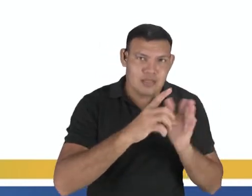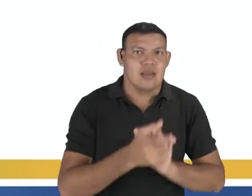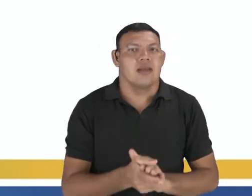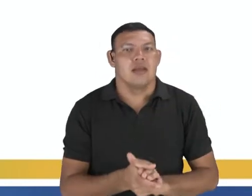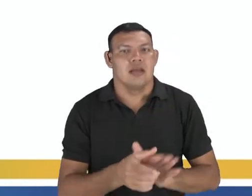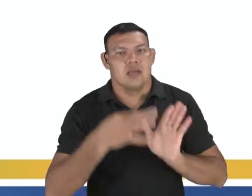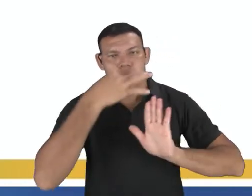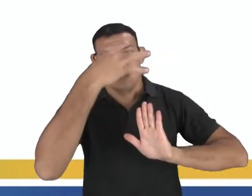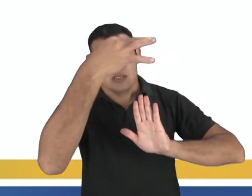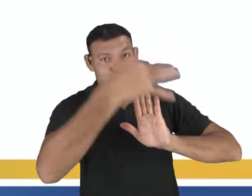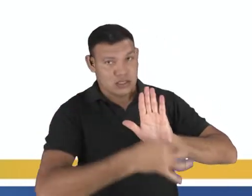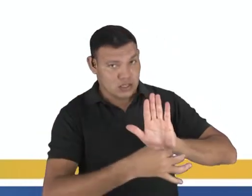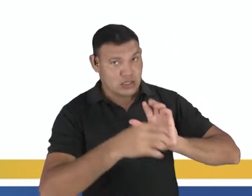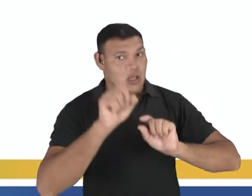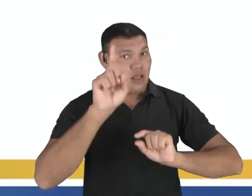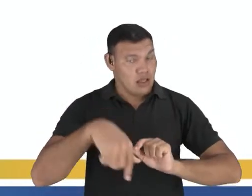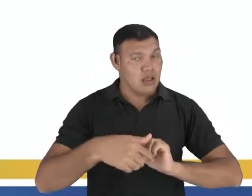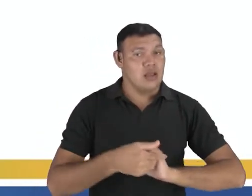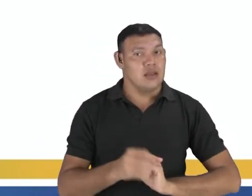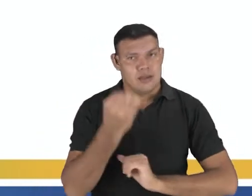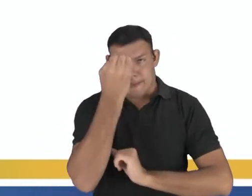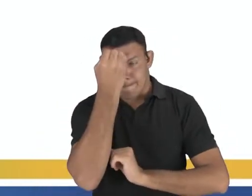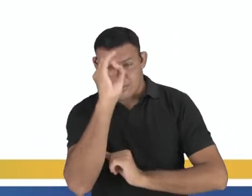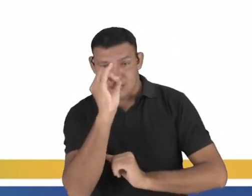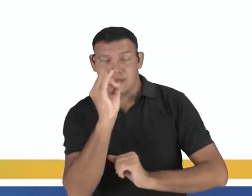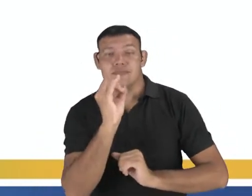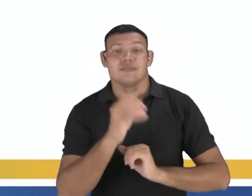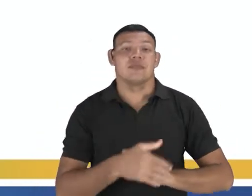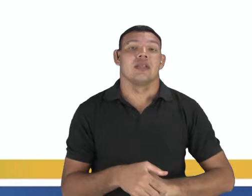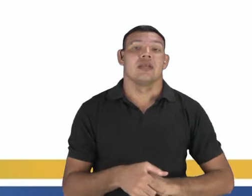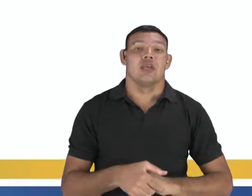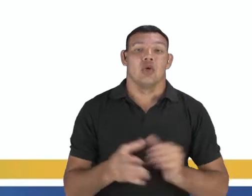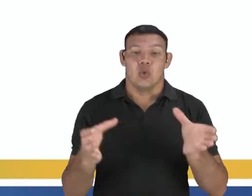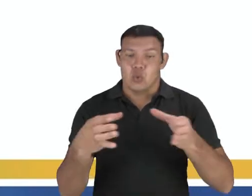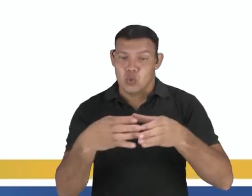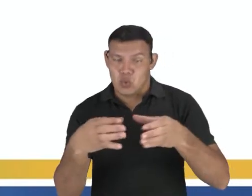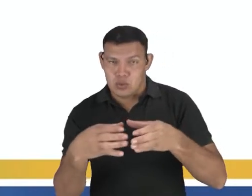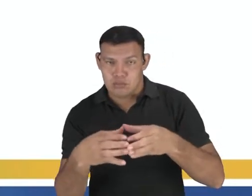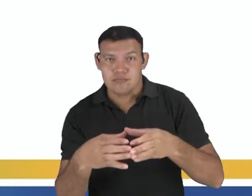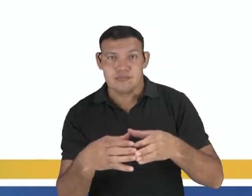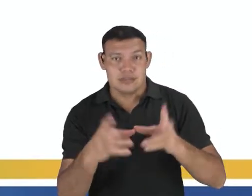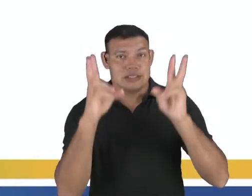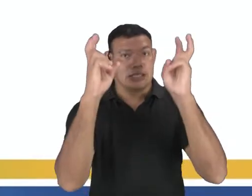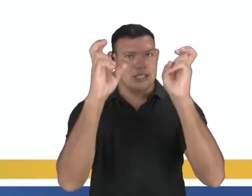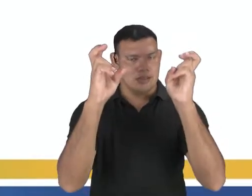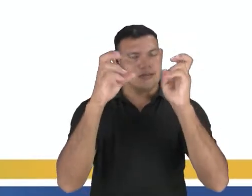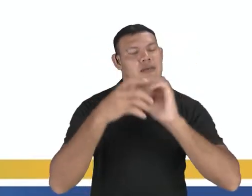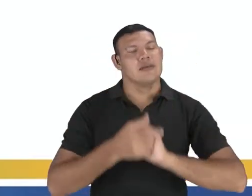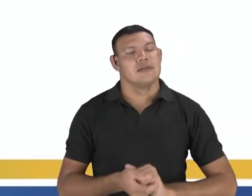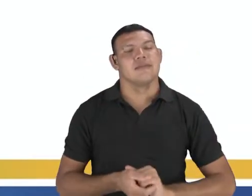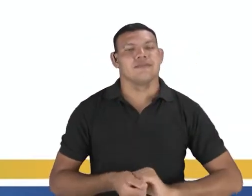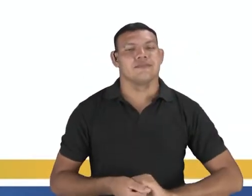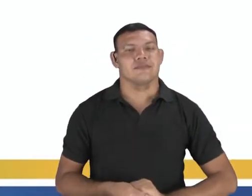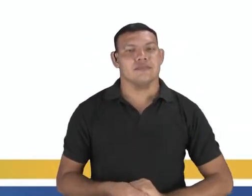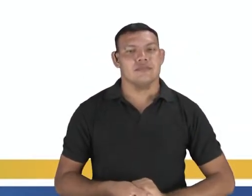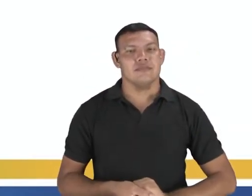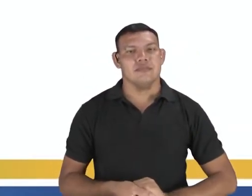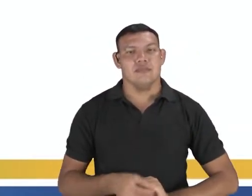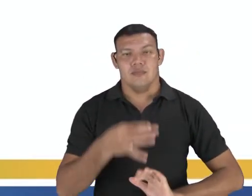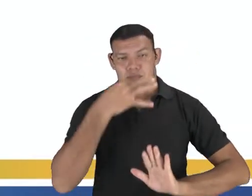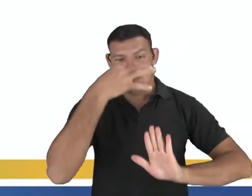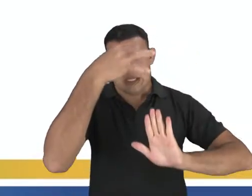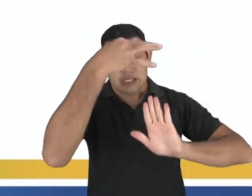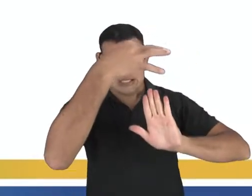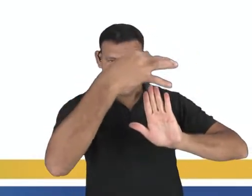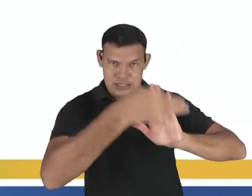É demonstrar um conjunto de argumentos, ideias, ponto de vista sobre um determinado assunto ou tópico.